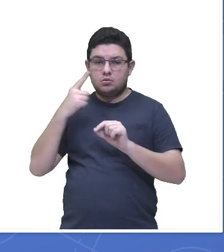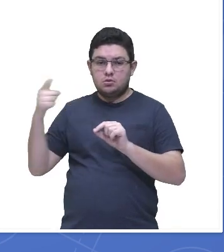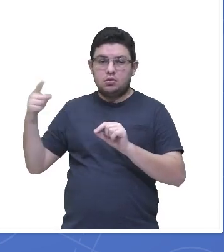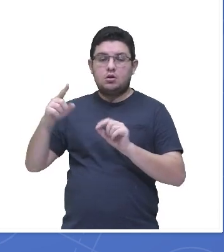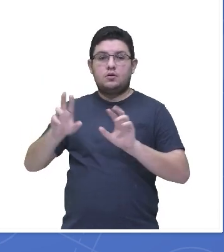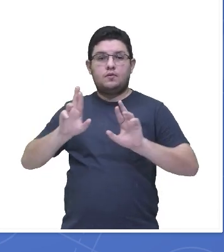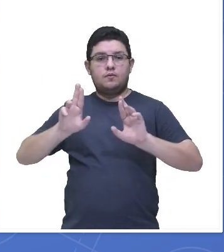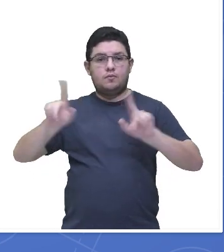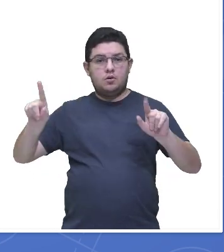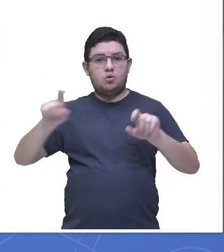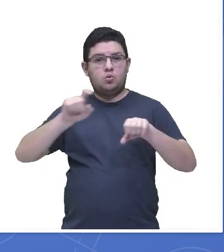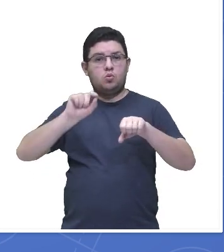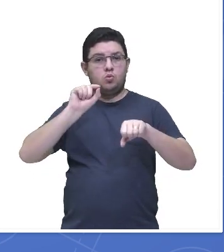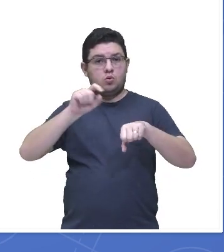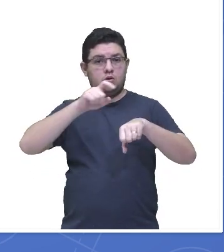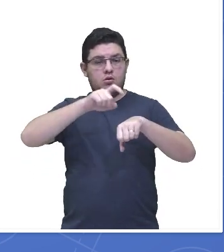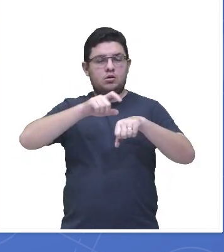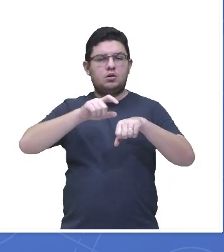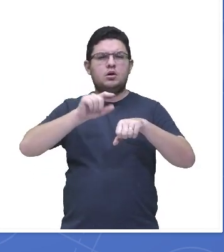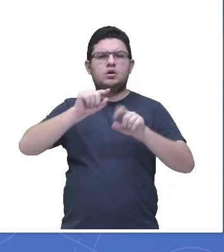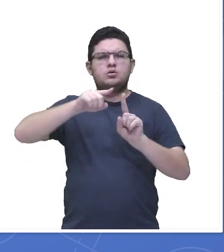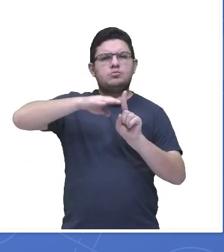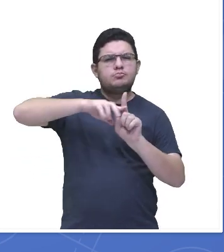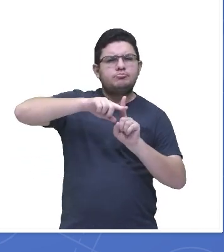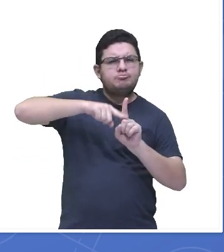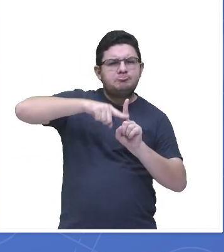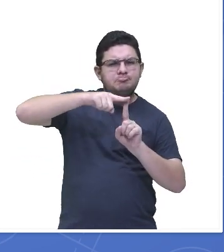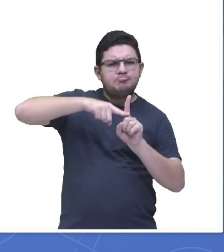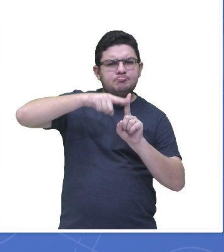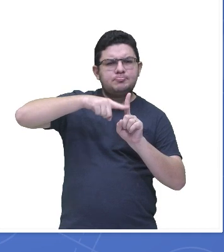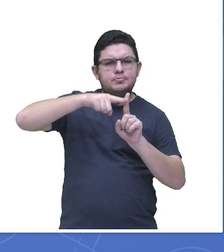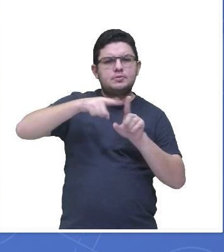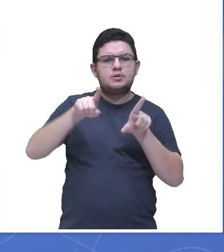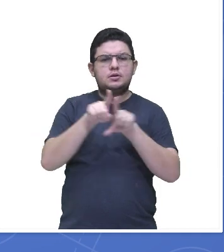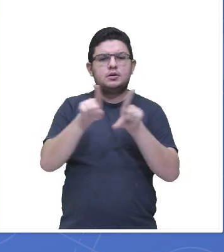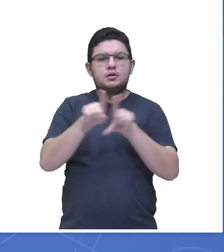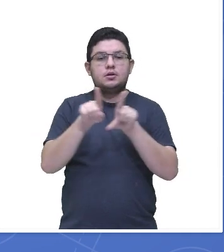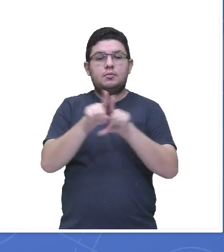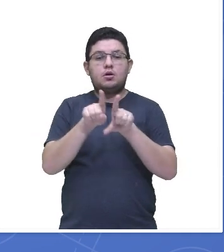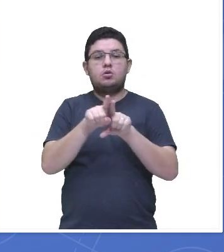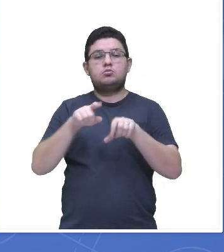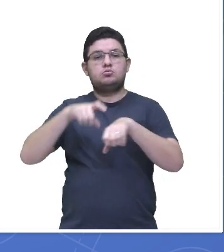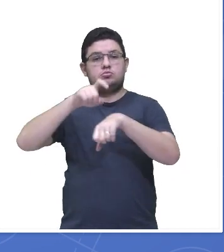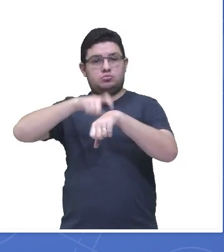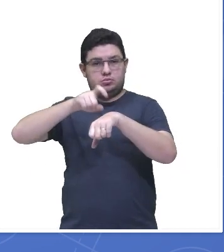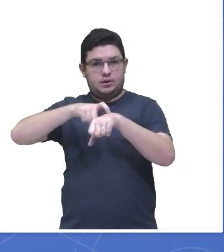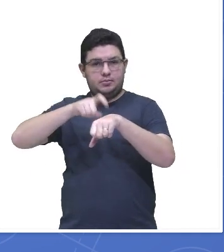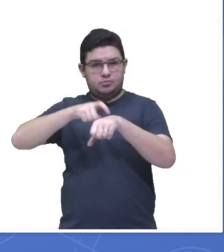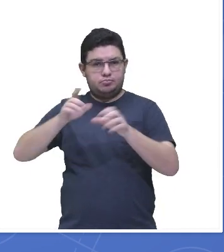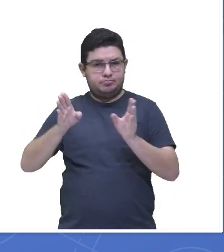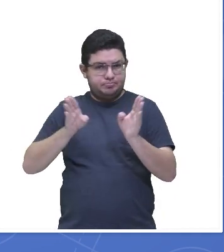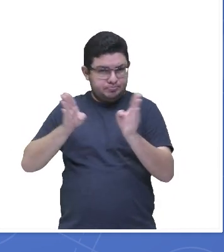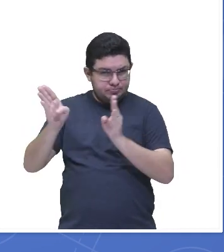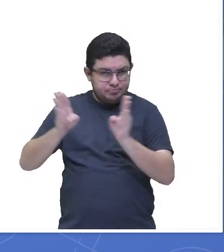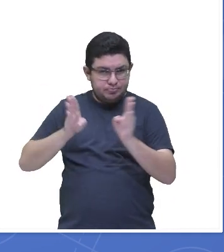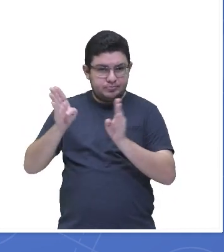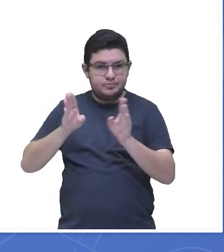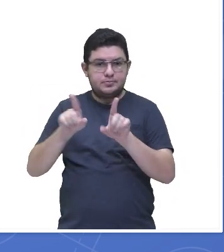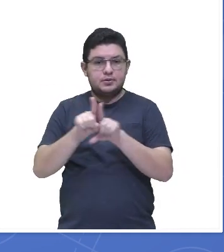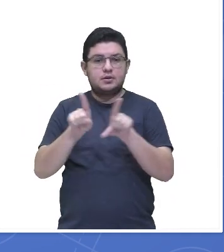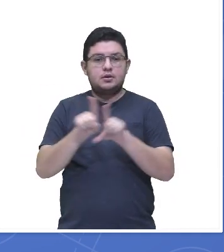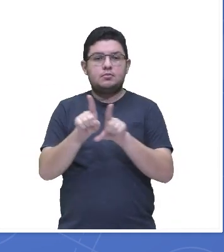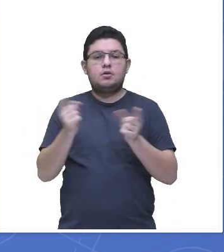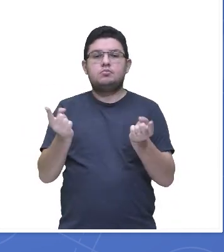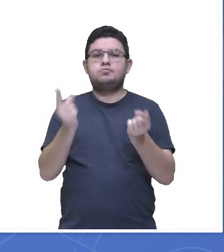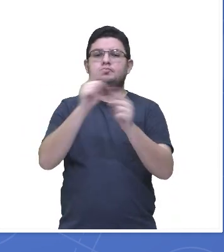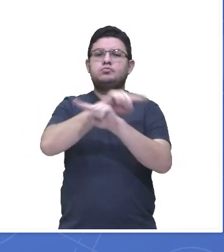as regiões separadas pela parede e ao tempo T de transmissão, né, o intervalo de tempo. E também é inversamente proporcional